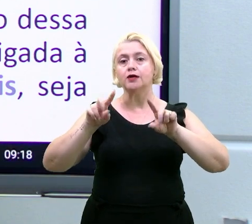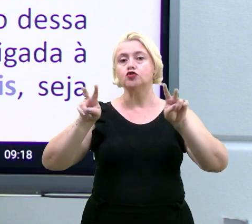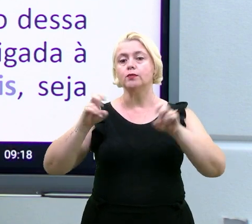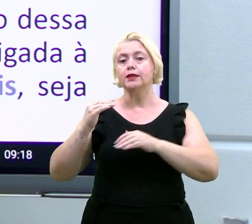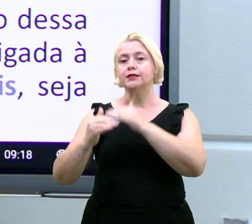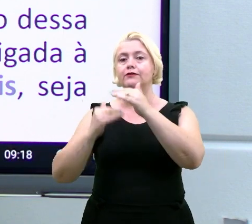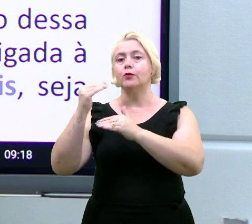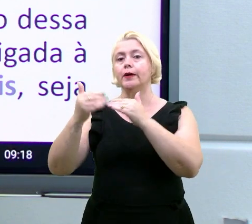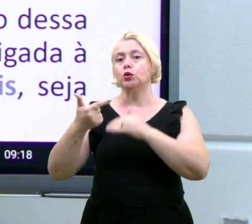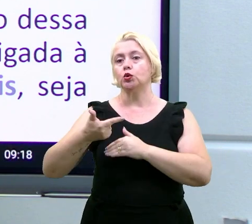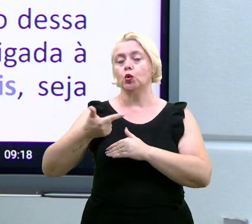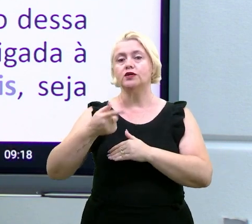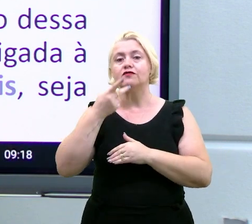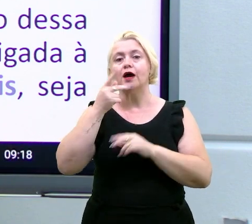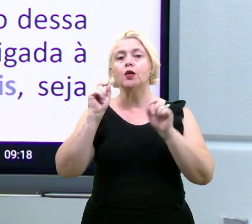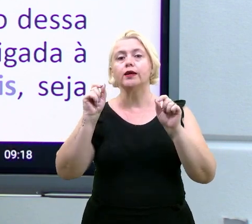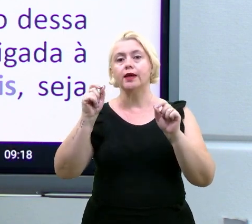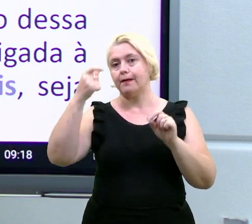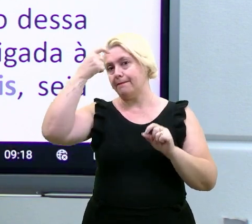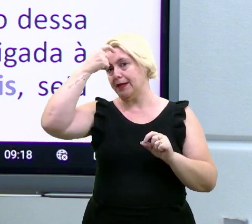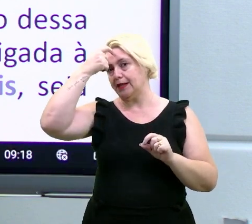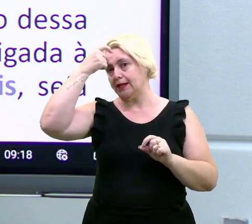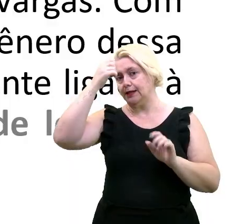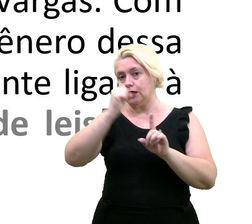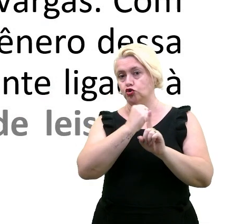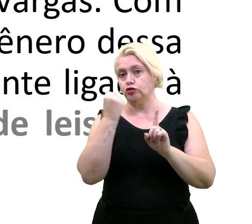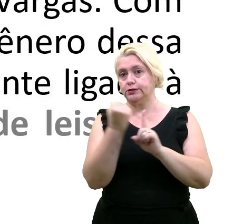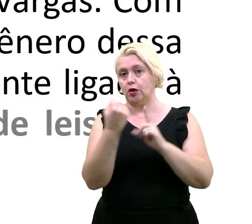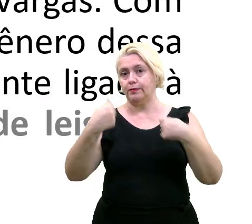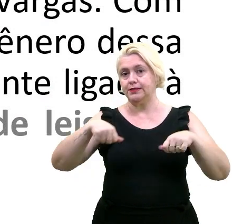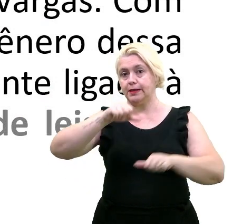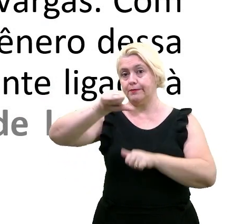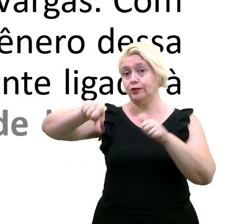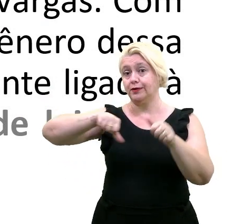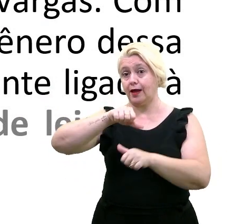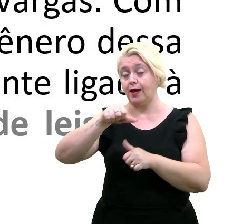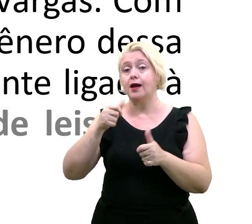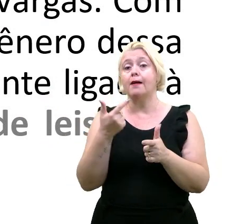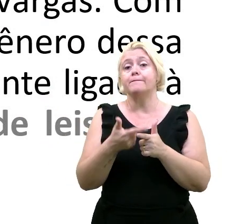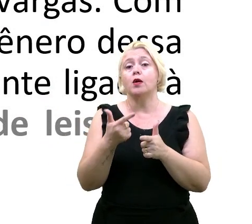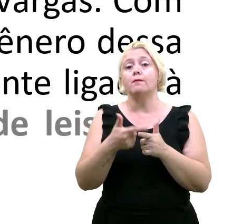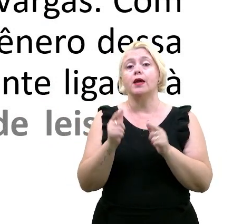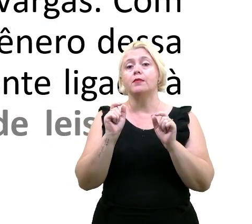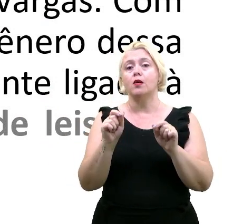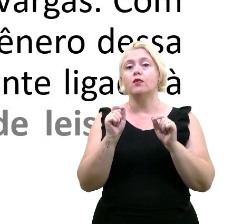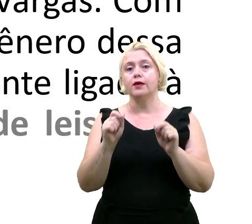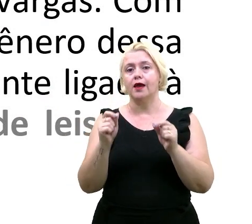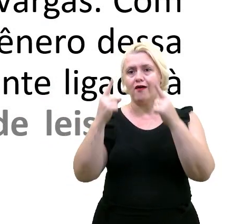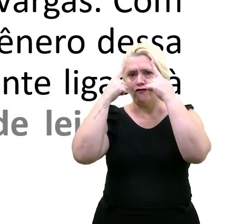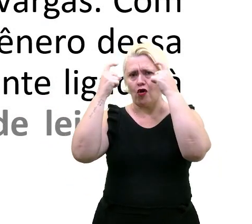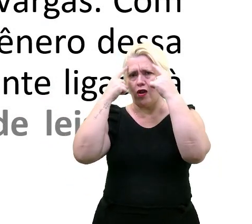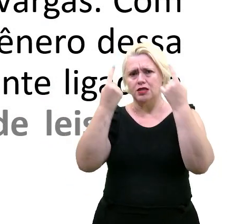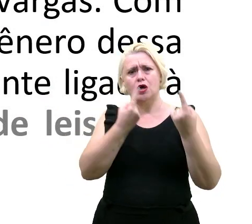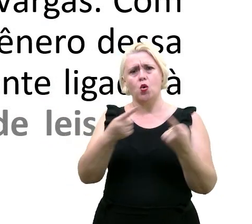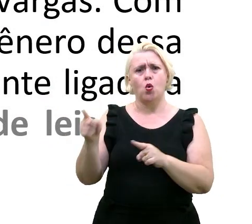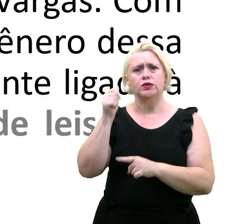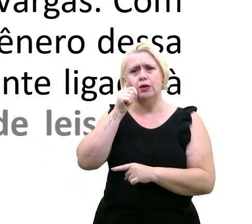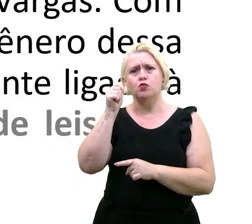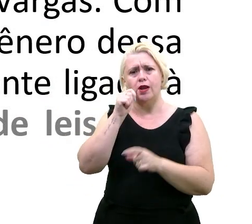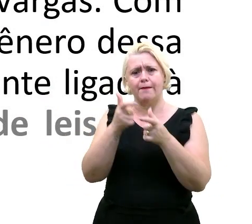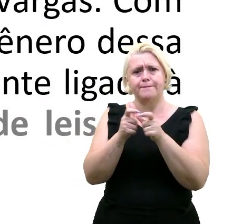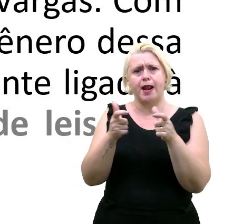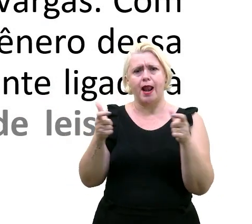social que esse problema da persistência da violência contra a mulher se